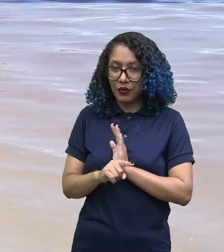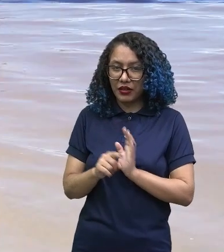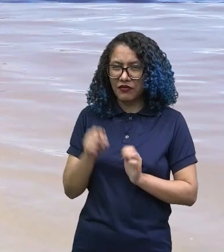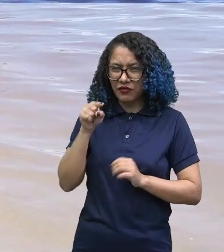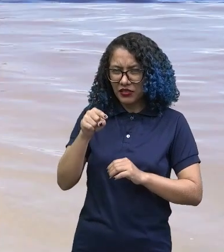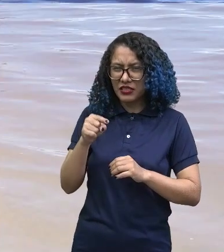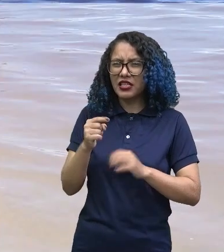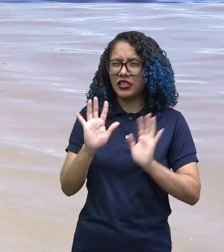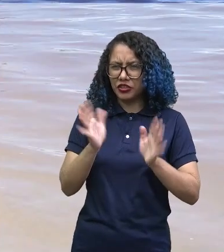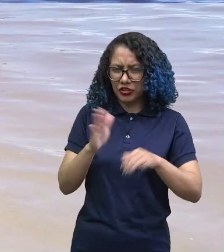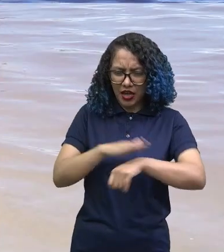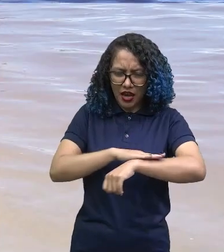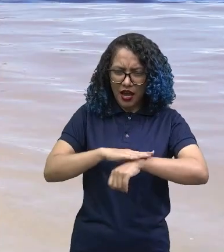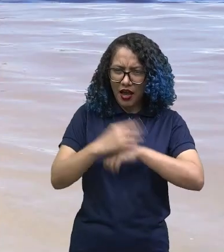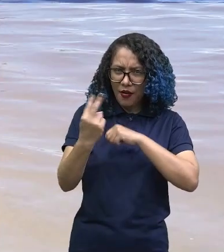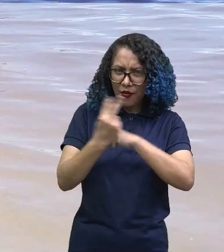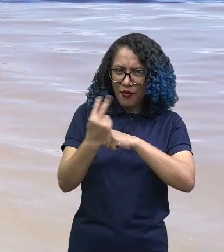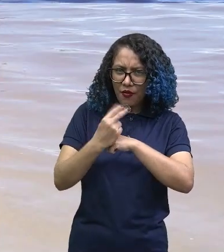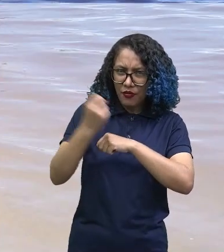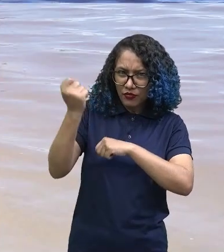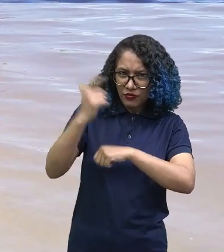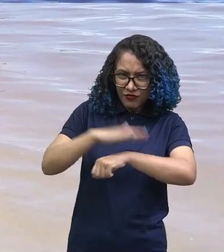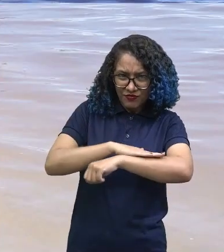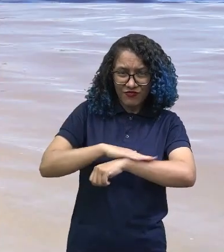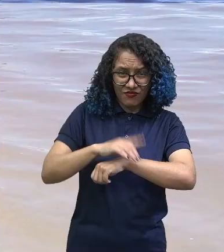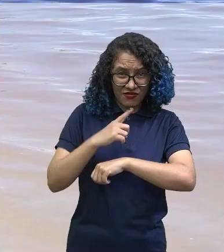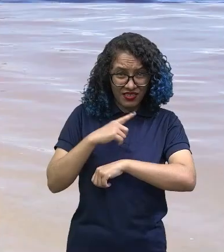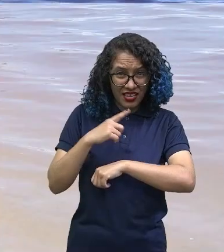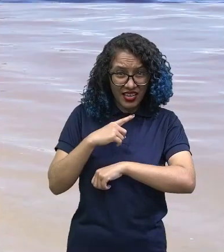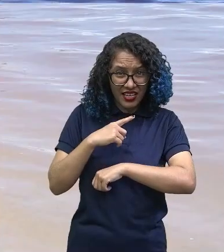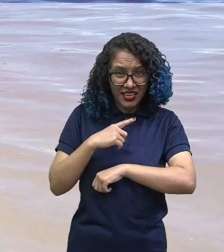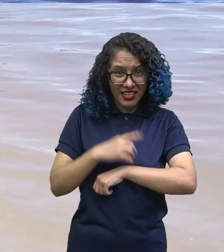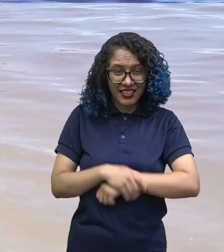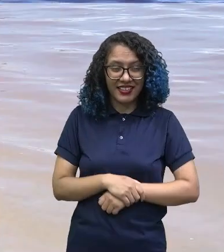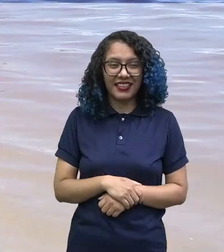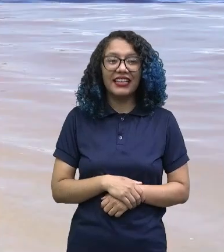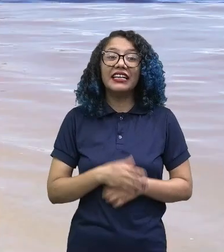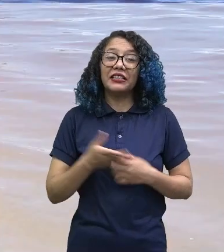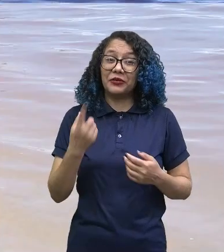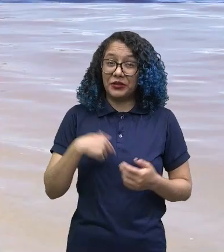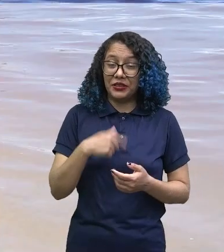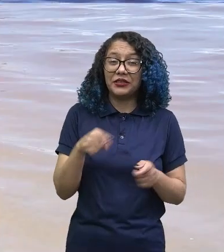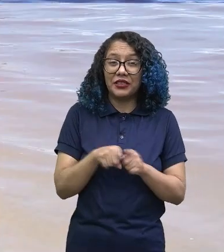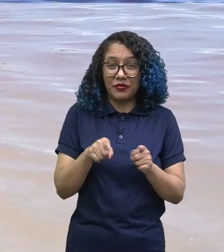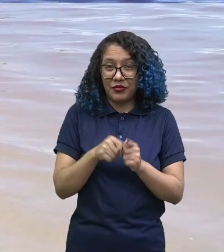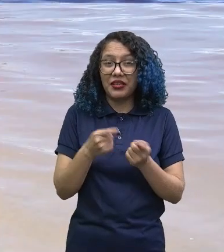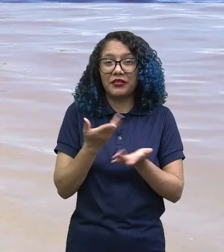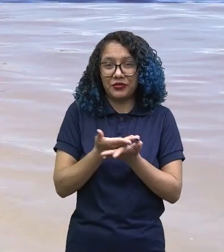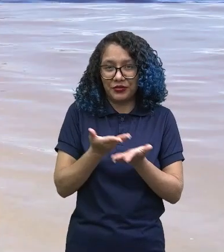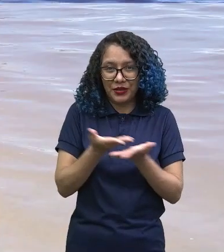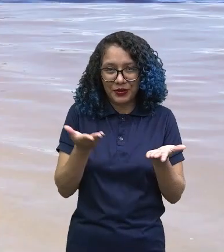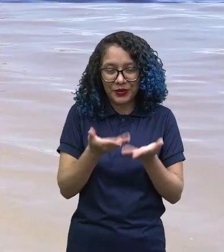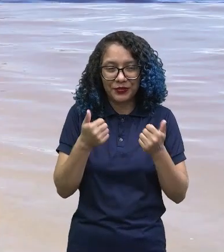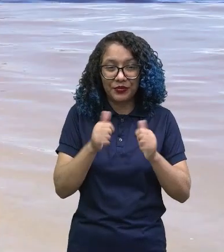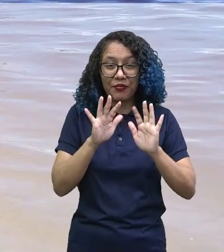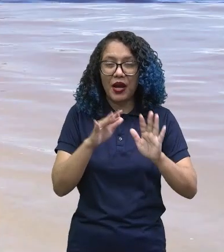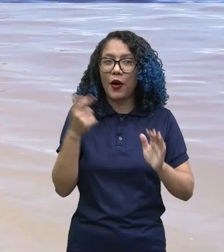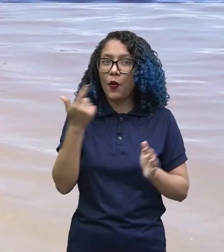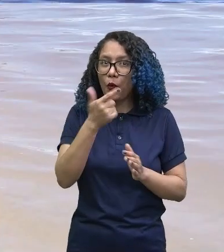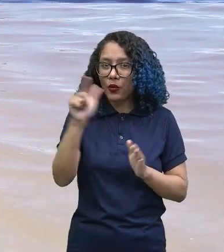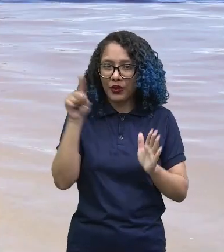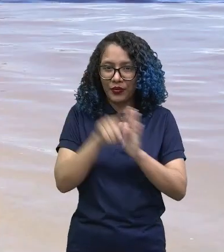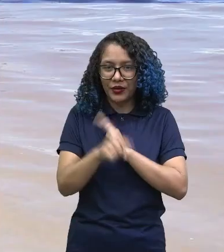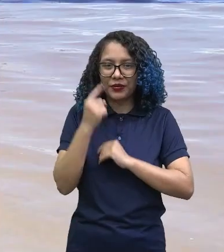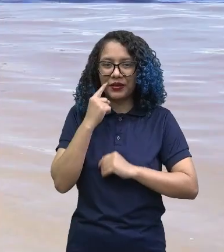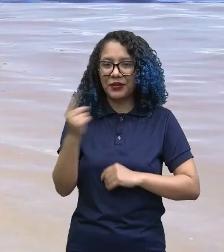protetor solar? Com certeza, né? Isso é uma das coisas que nós vamos também tratar na aula de hoje. Mas a gente tem outra perguntinha, olha